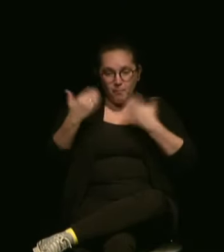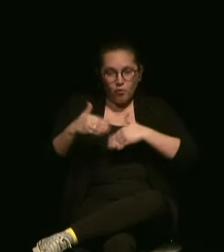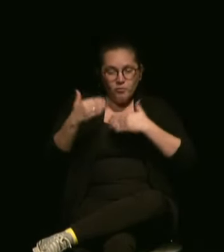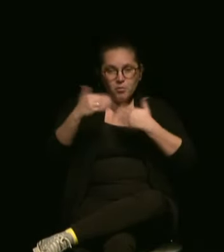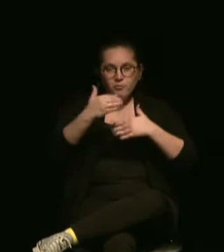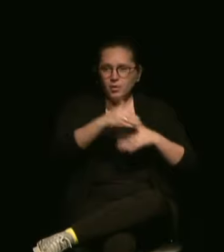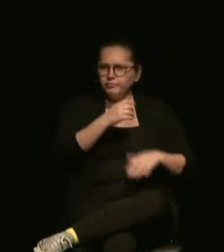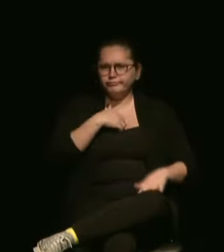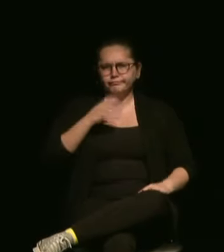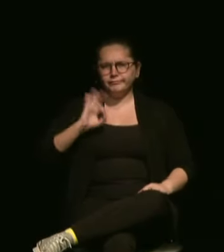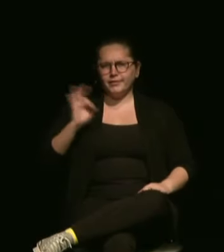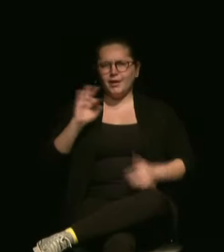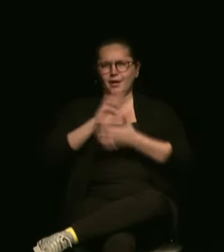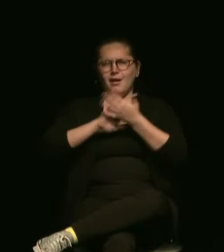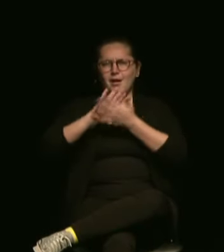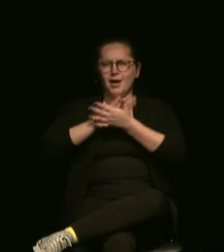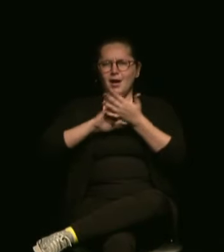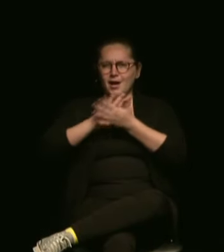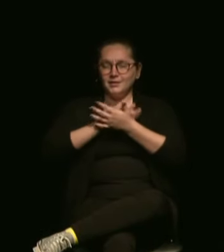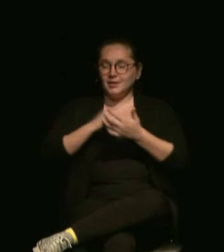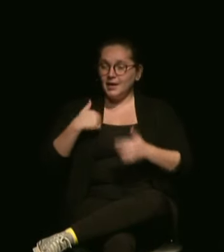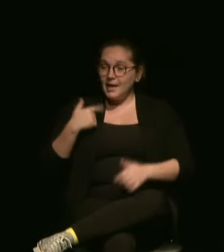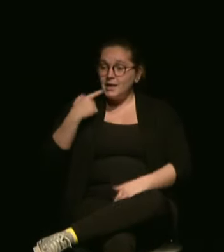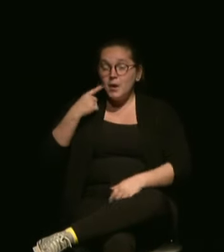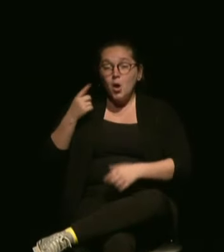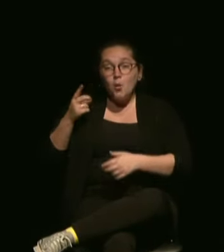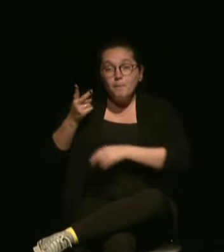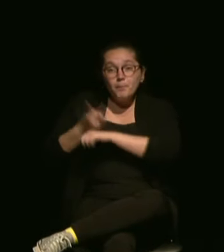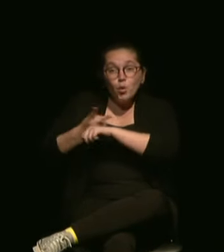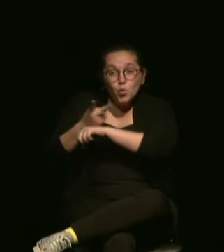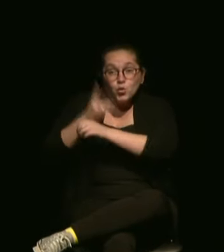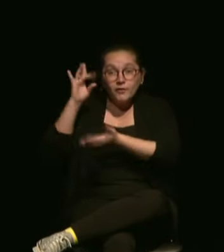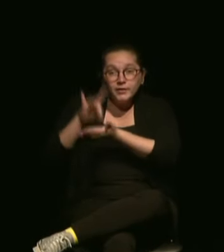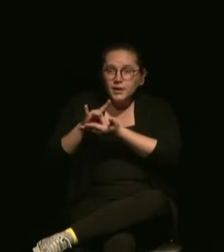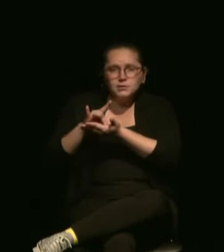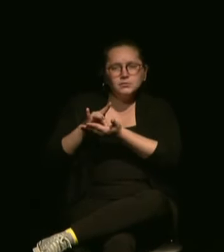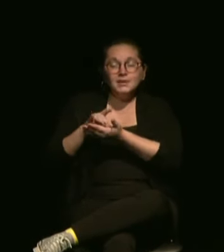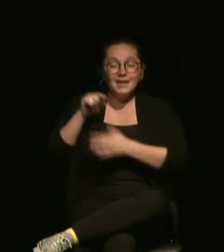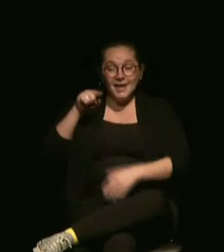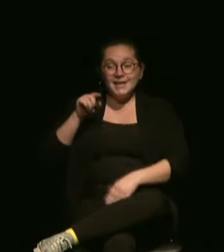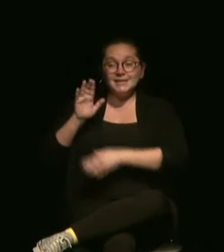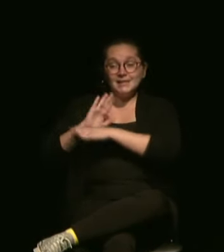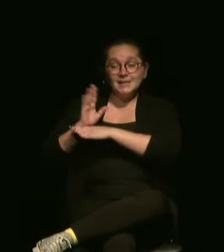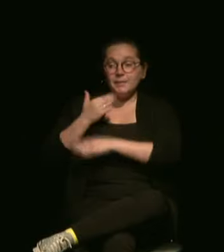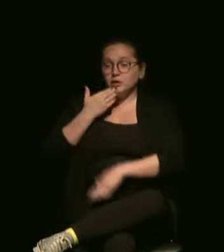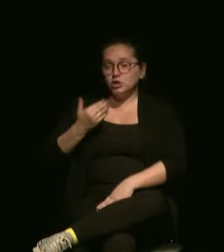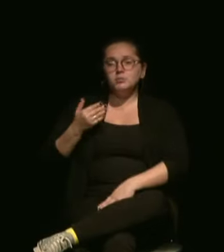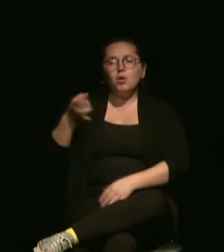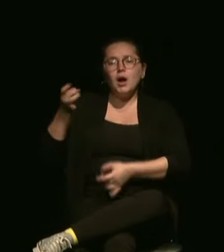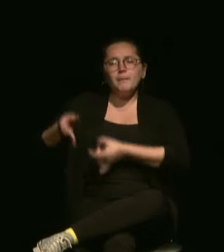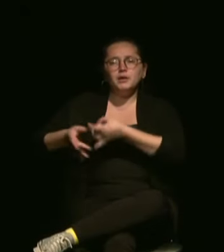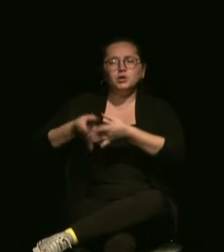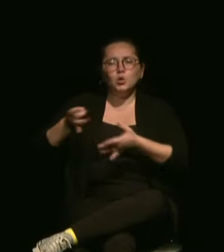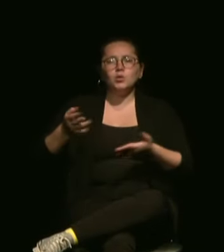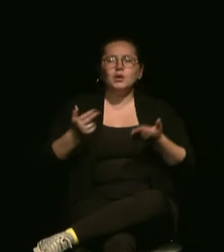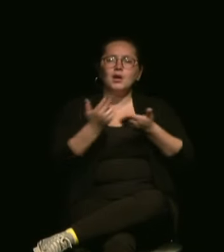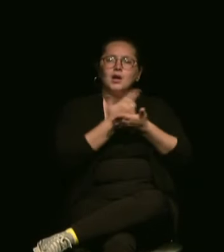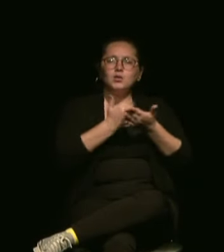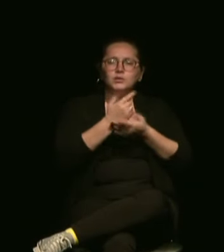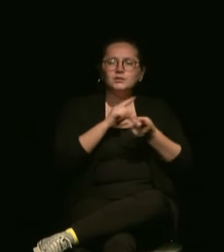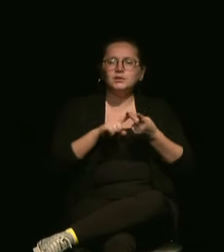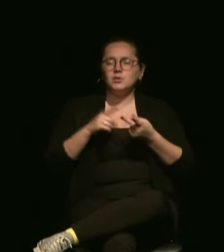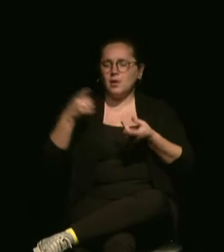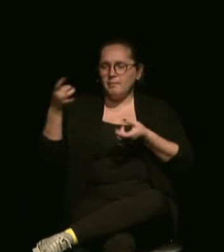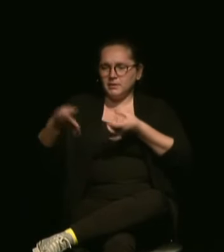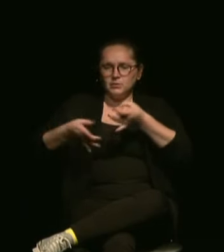busca evidências, razão pela qual o cinema de Coutinho abandona progressivamente os planos de ilustração, cuja razão é provar a veracidade